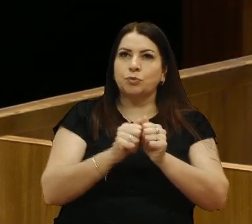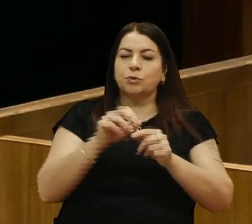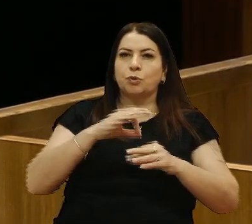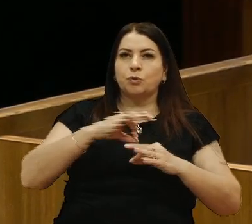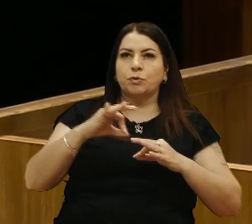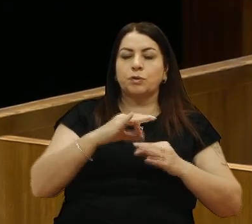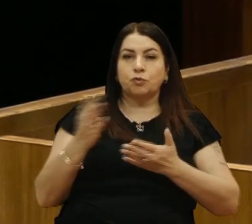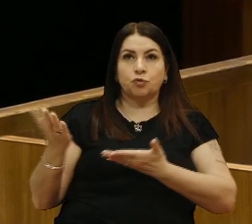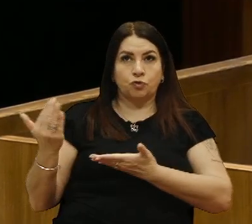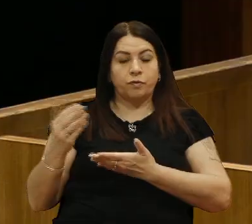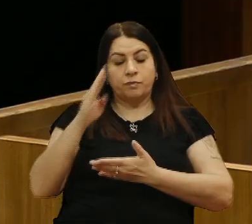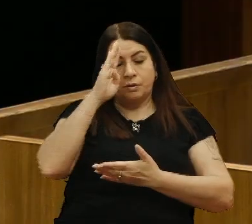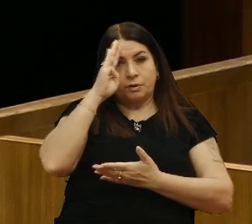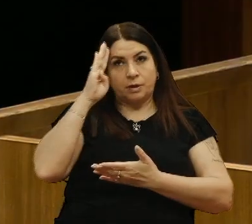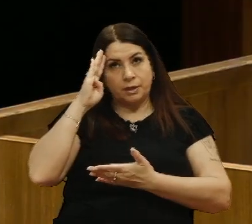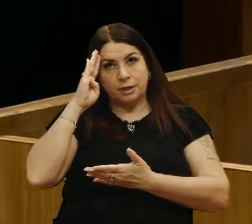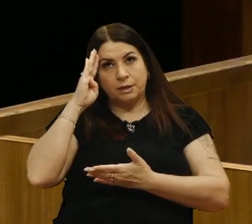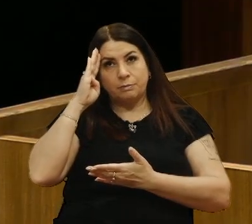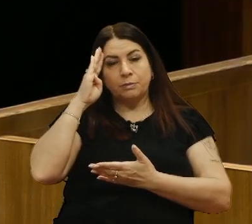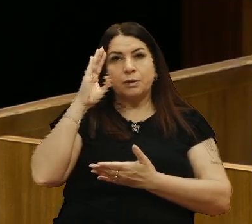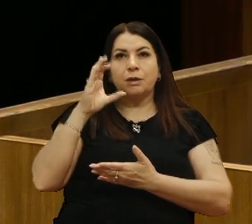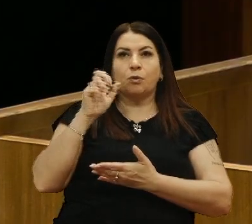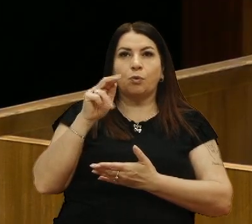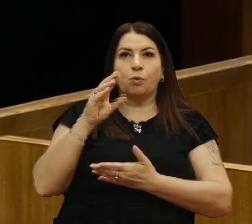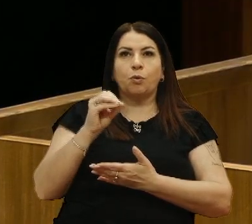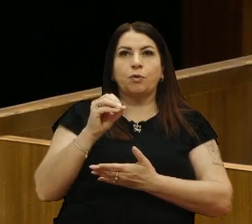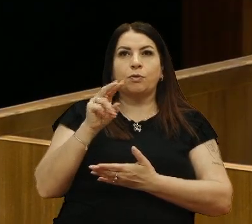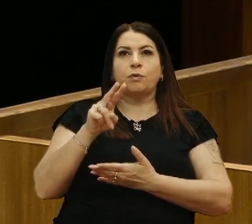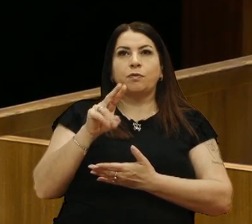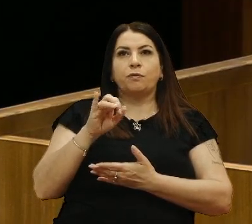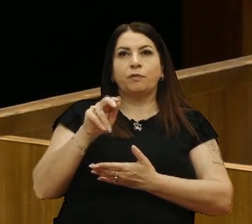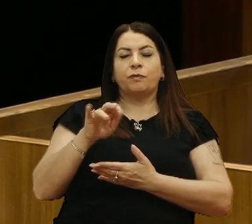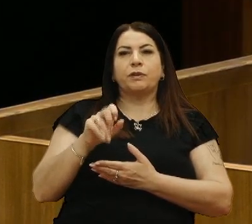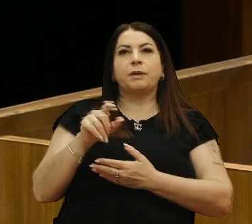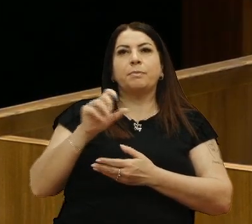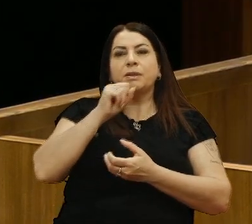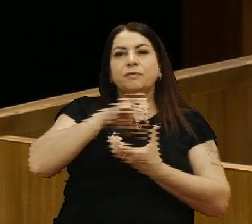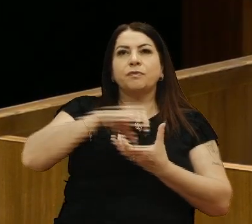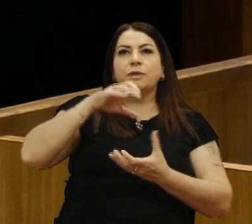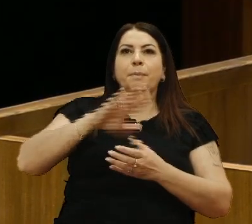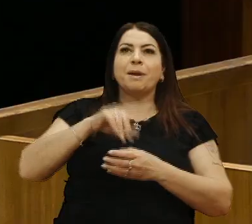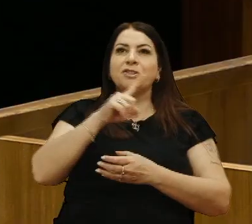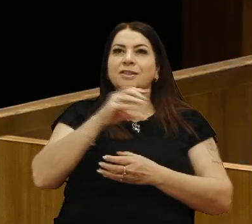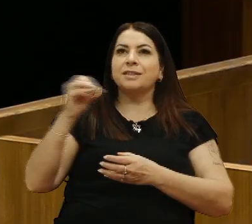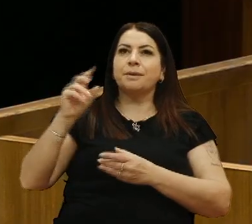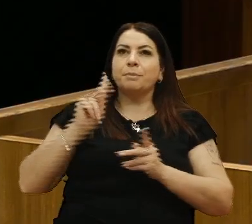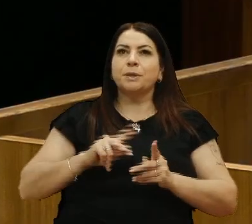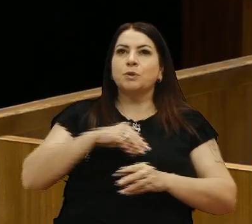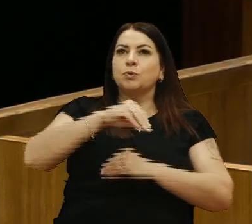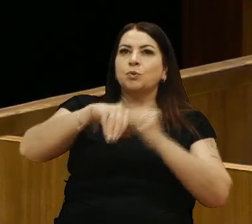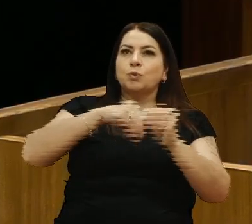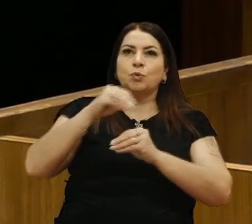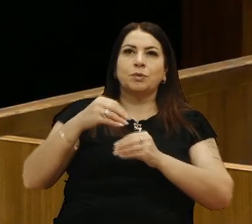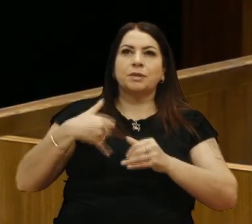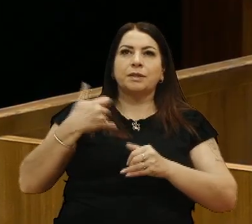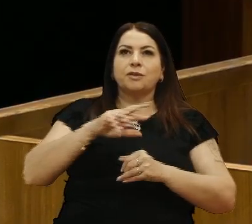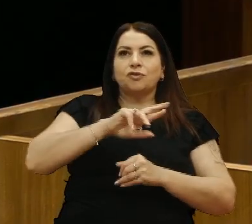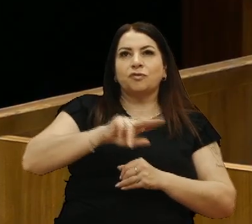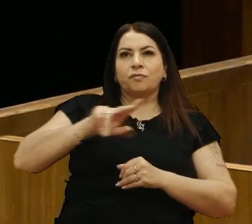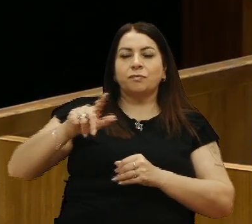orquestras Jovem e Acadêmica e o Coro Vivere, do UX Sênior, reunindo mais de 100 artistas de todas as